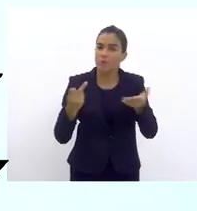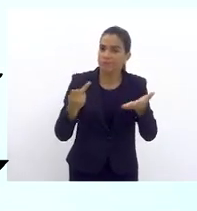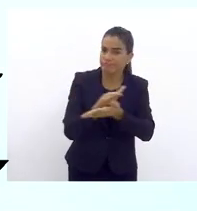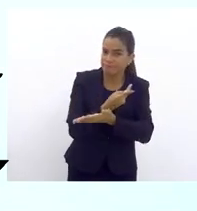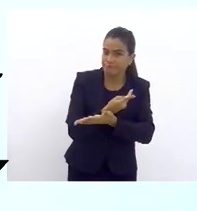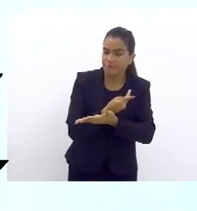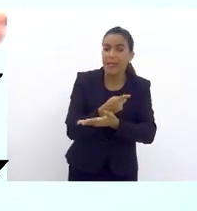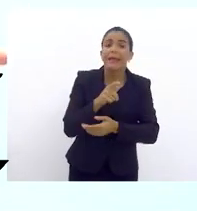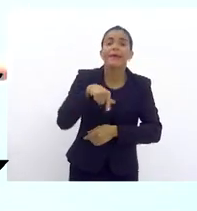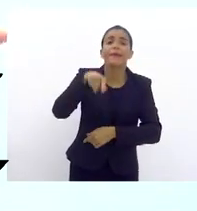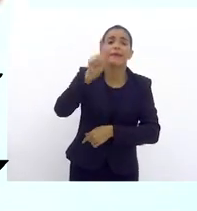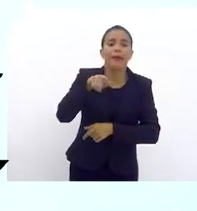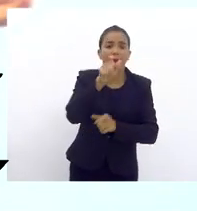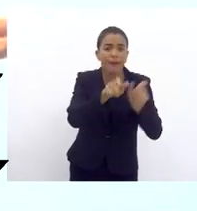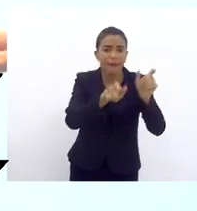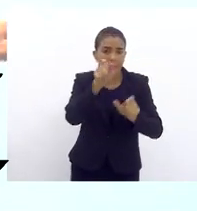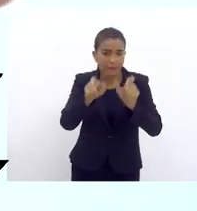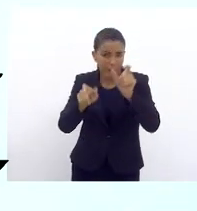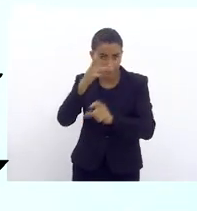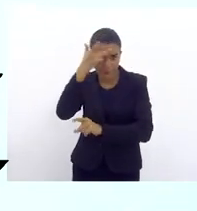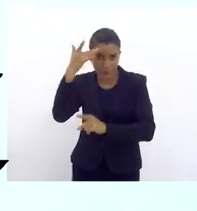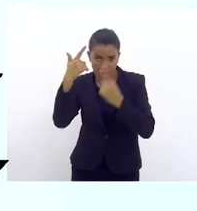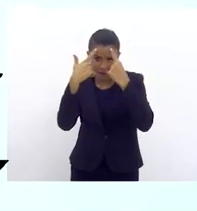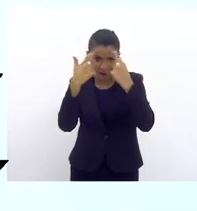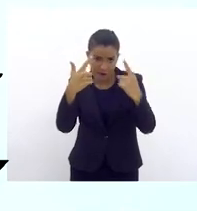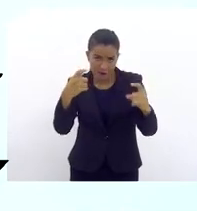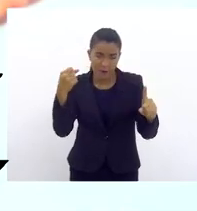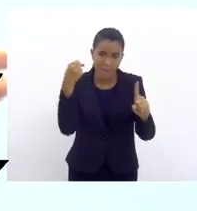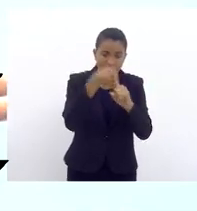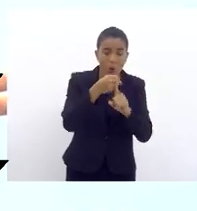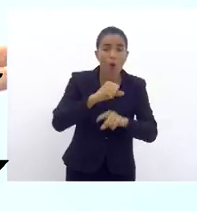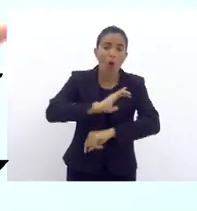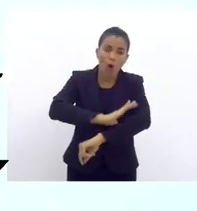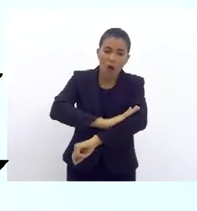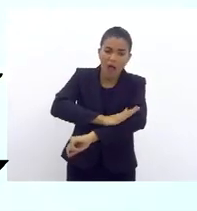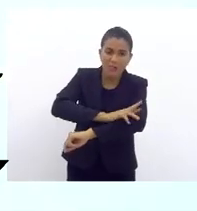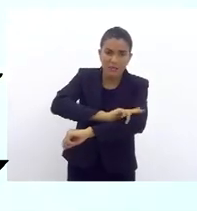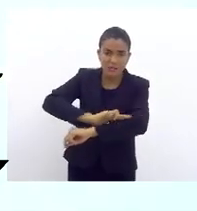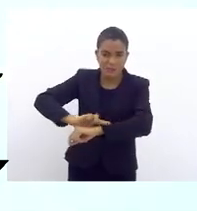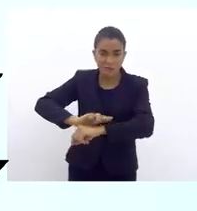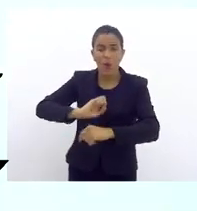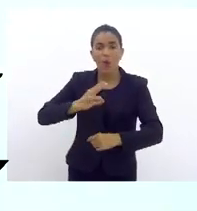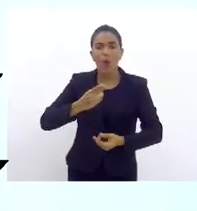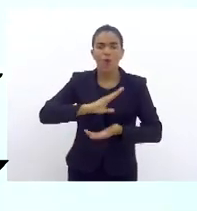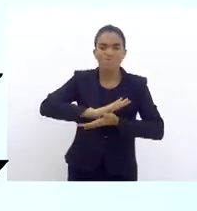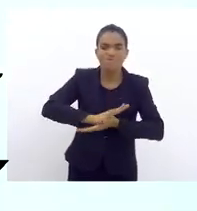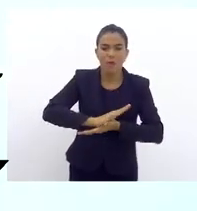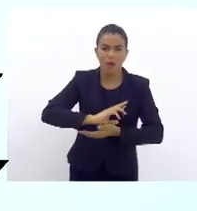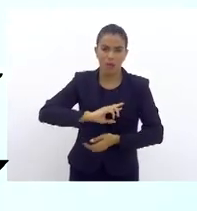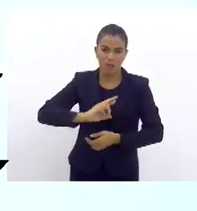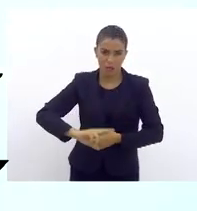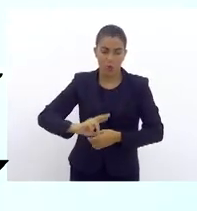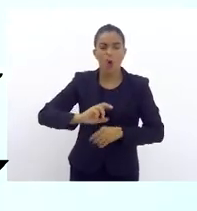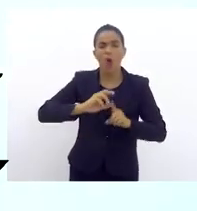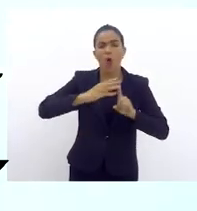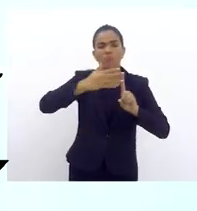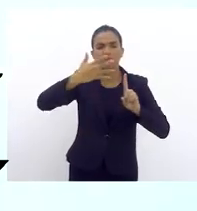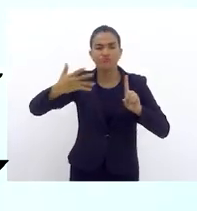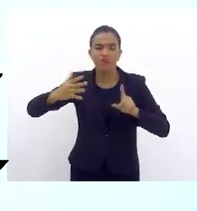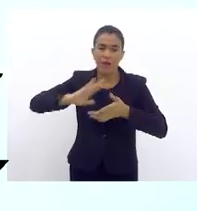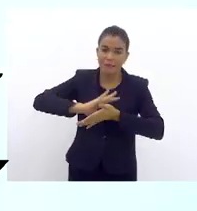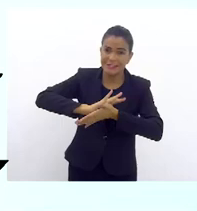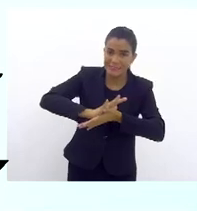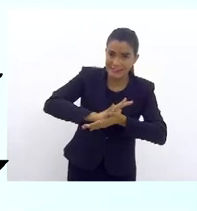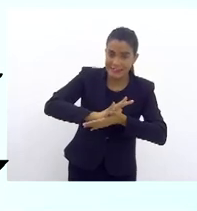Quem são os agressores habituais seja do racismo seja da intolerância seja da lgbtfobia